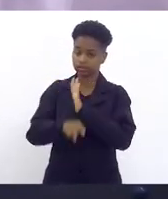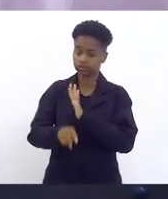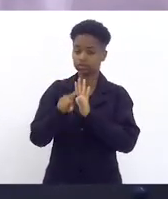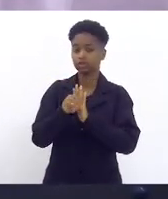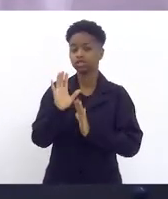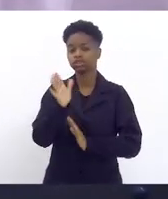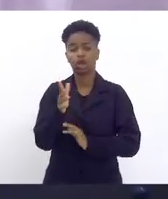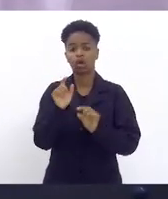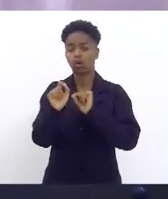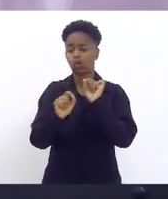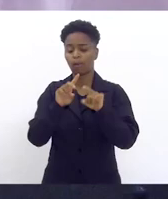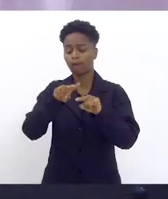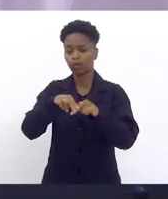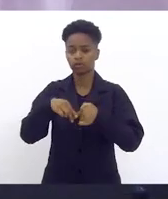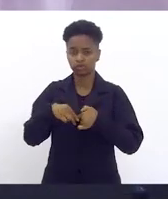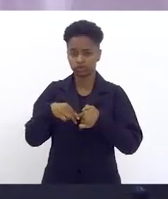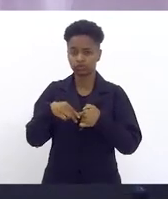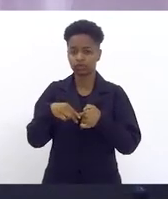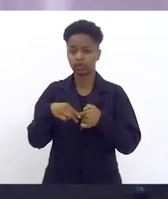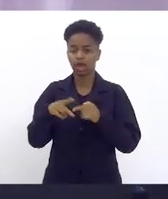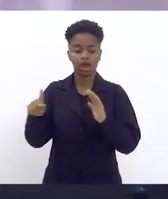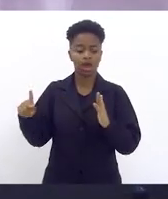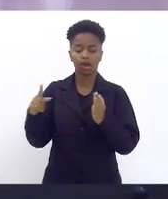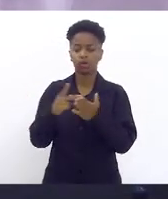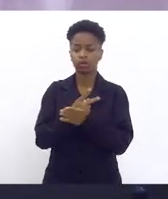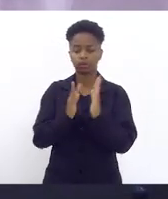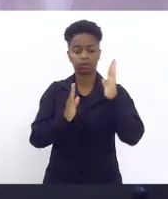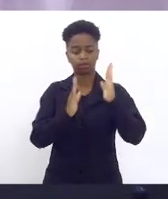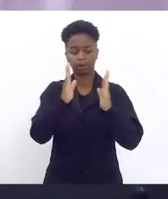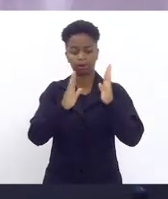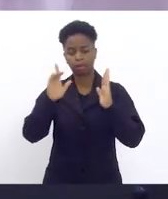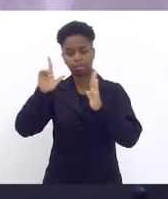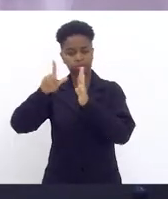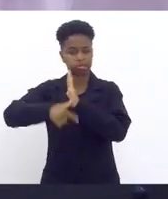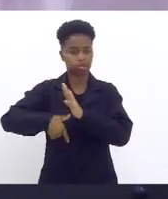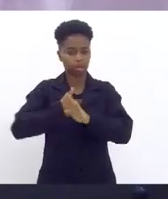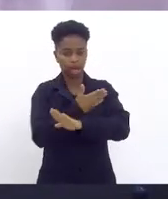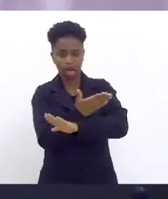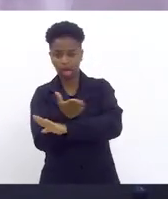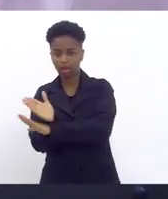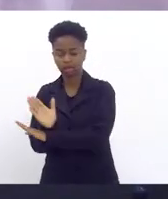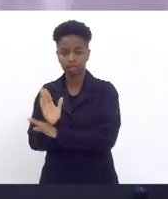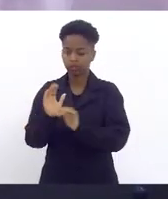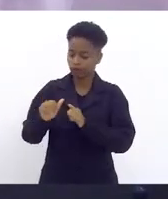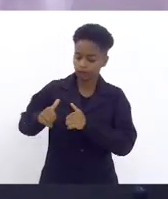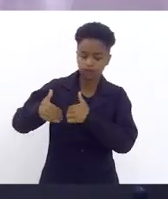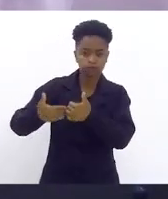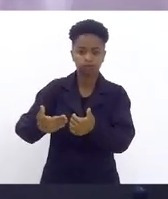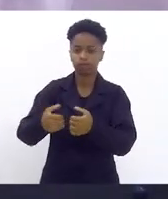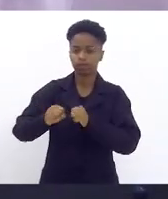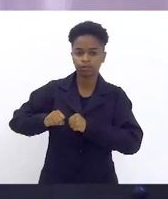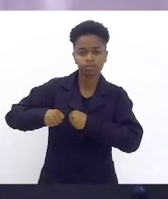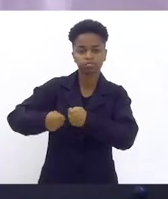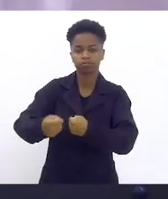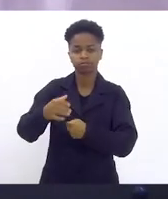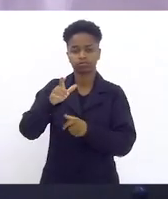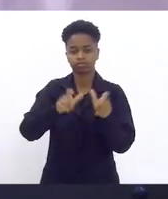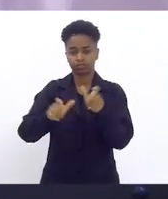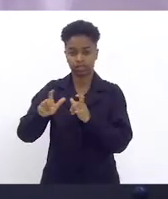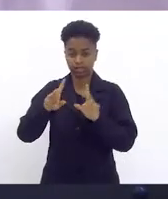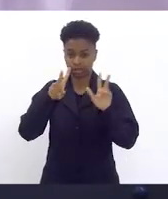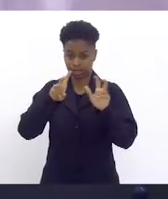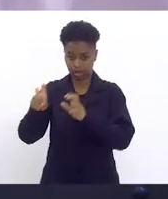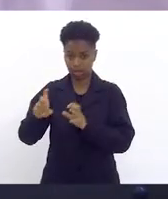os motivos pelos quais houvesse grande lápis temporal para o enfrentamento desse tema podemos